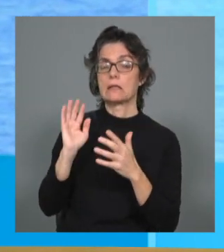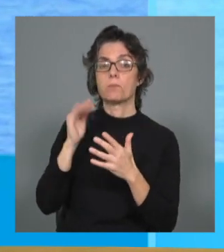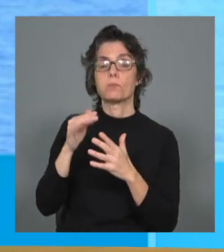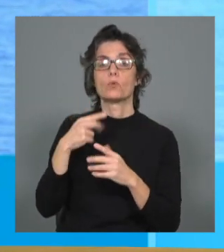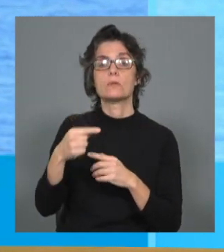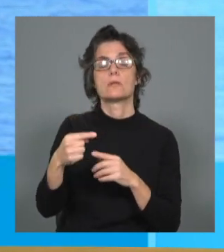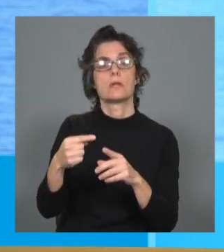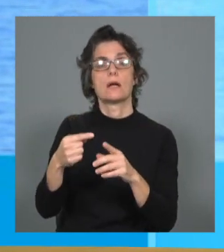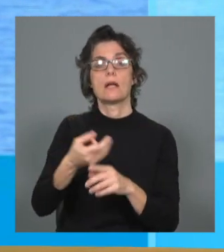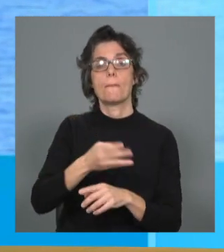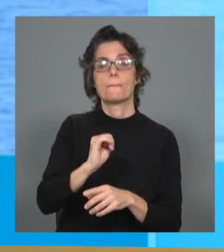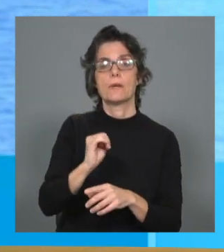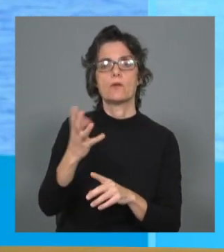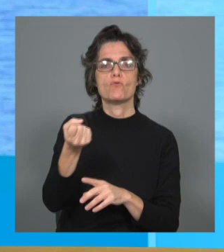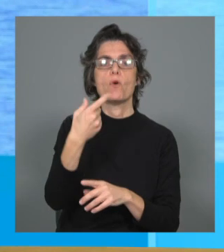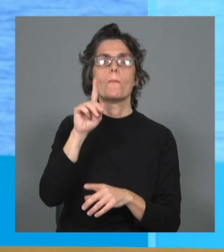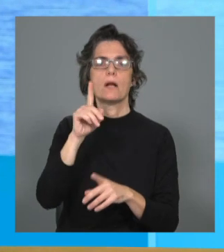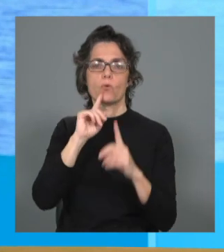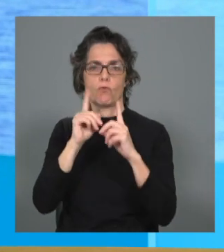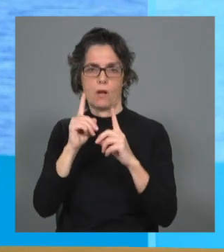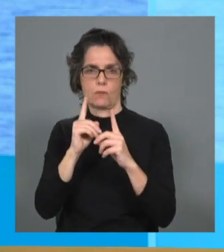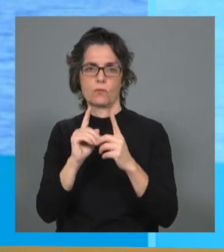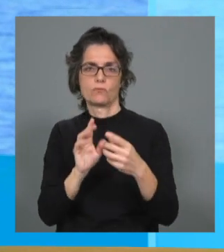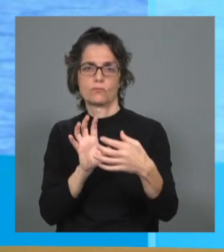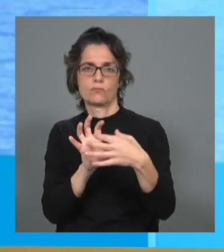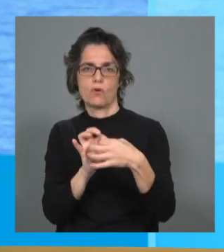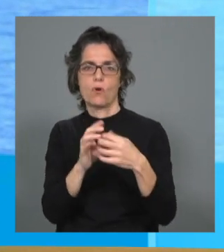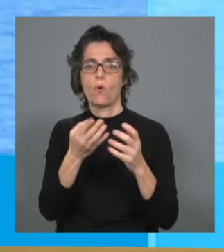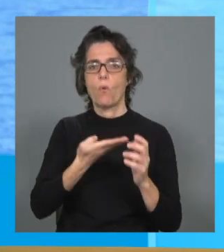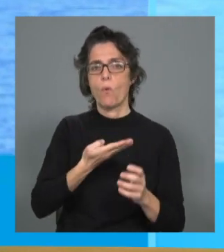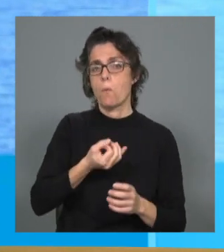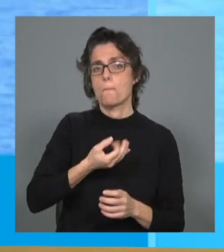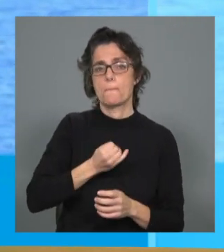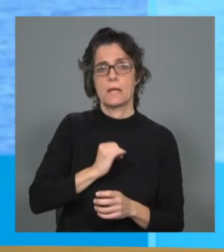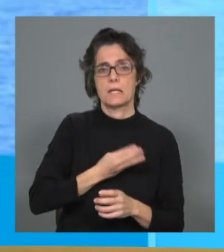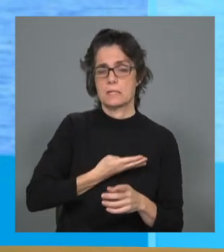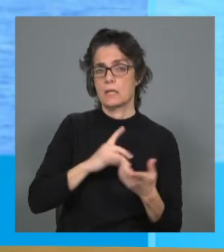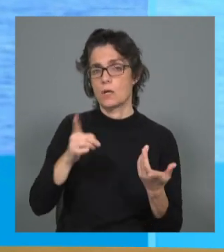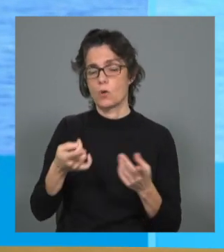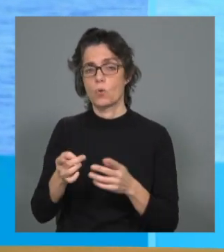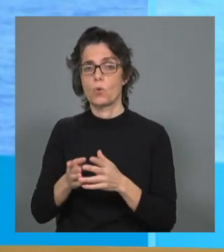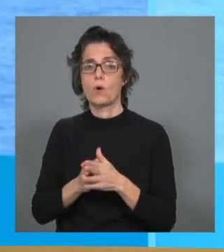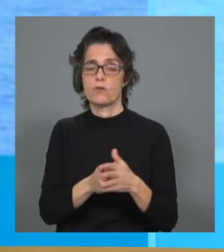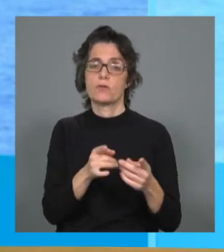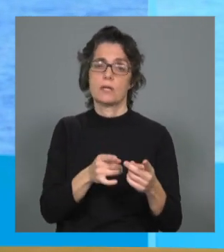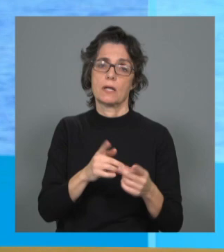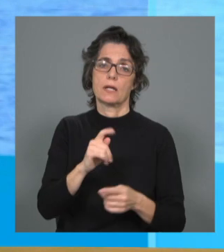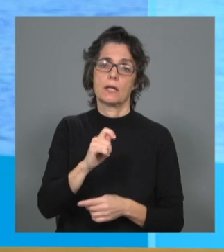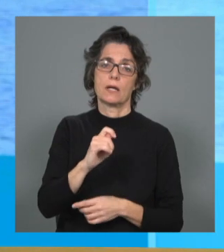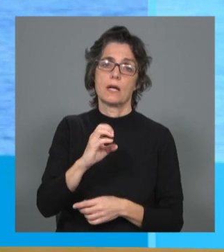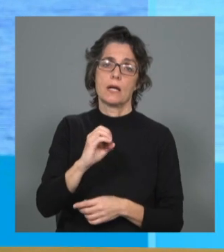PS vencer, mas dialogando depois ou com o PSD ou à sua esquerda, com a chamada